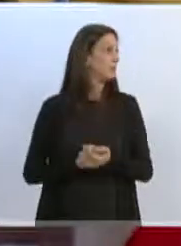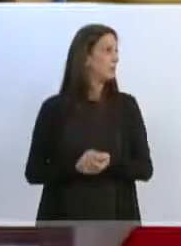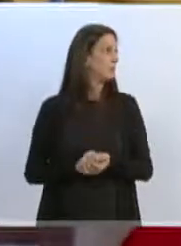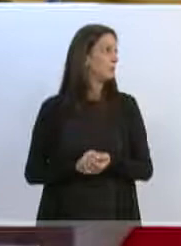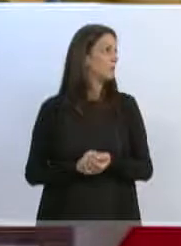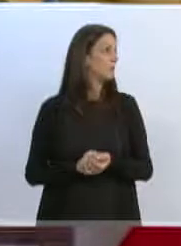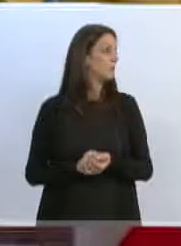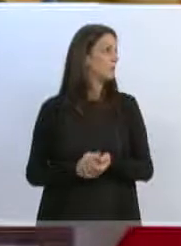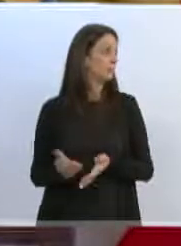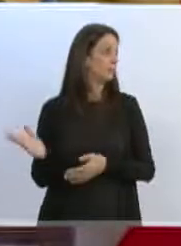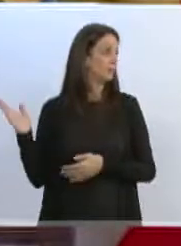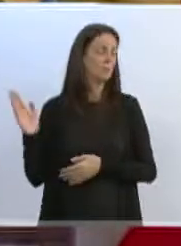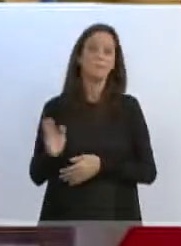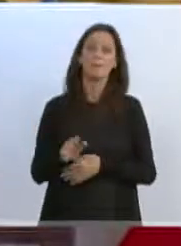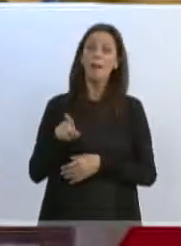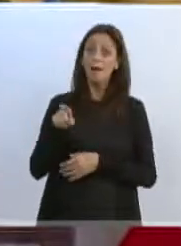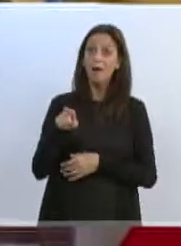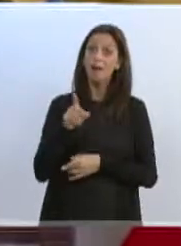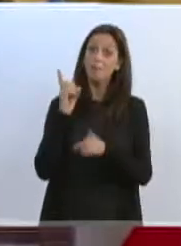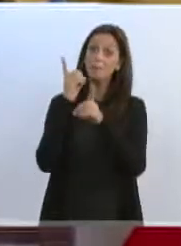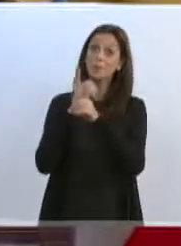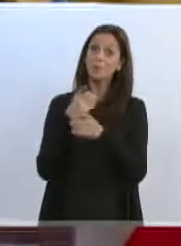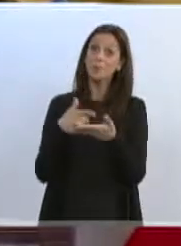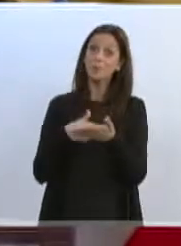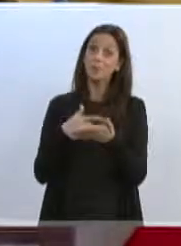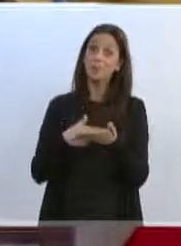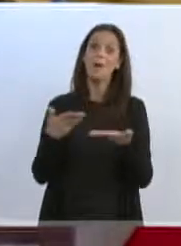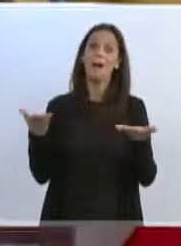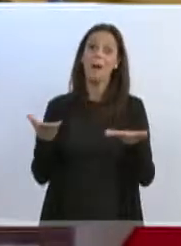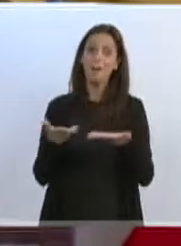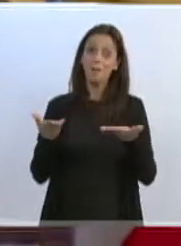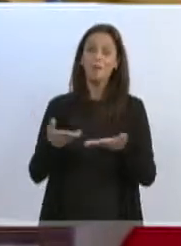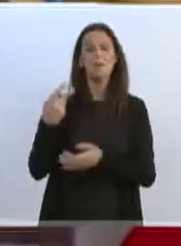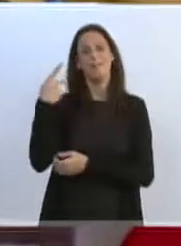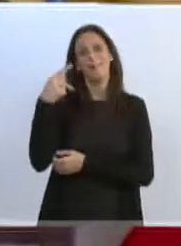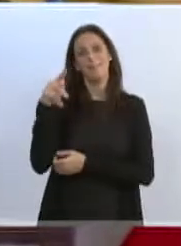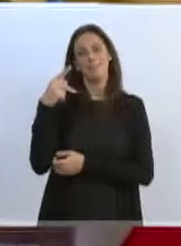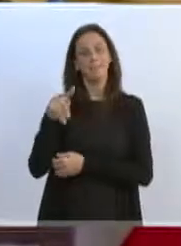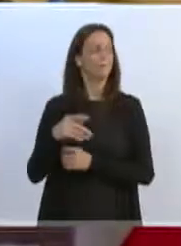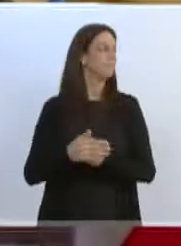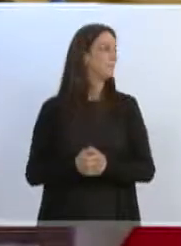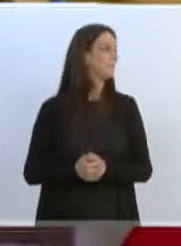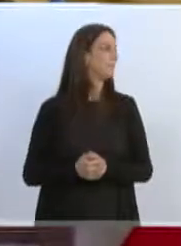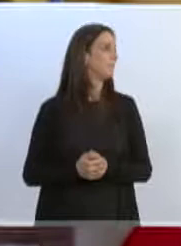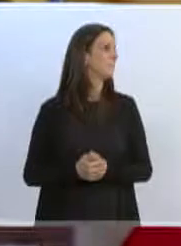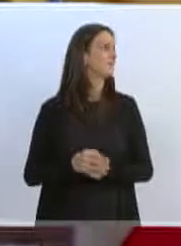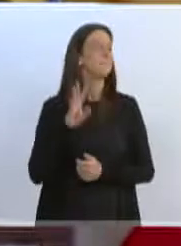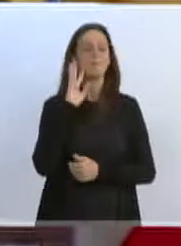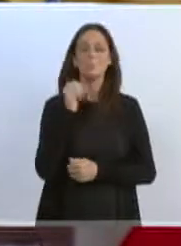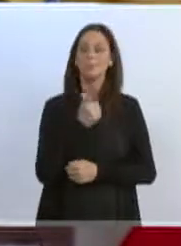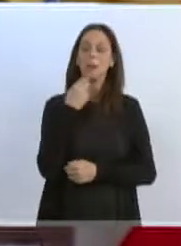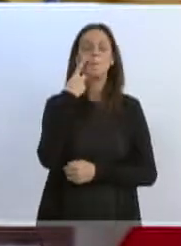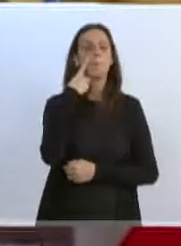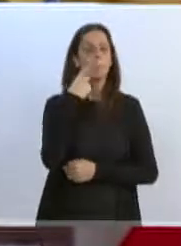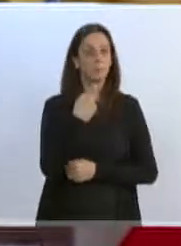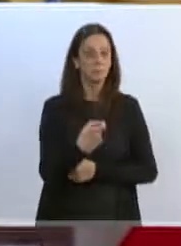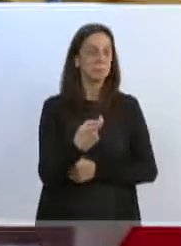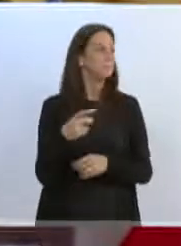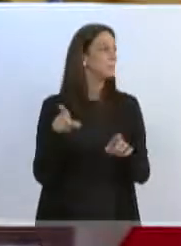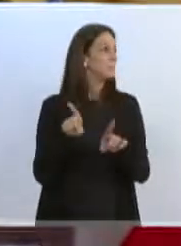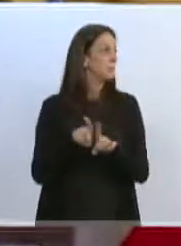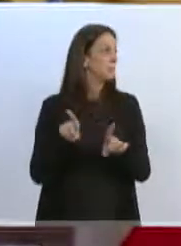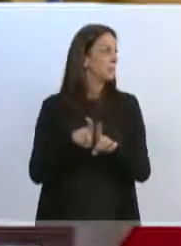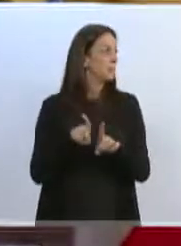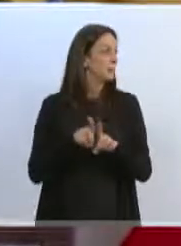ei você que achou esse livro agora ele é seu tão muito interessante e também junto